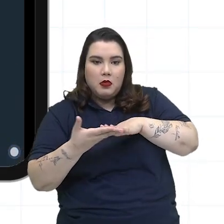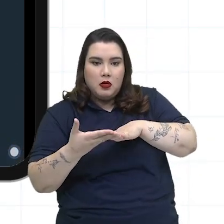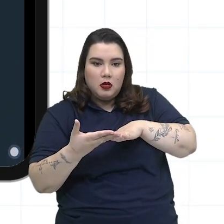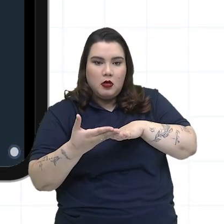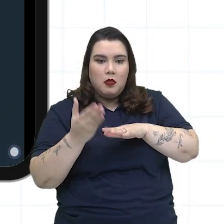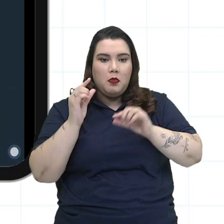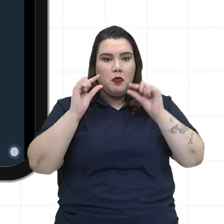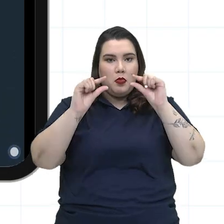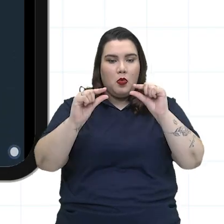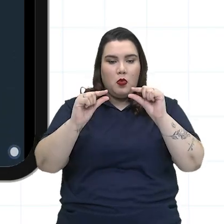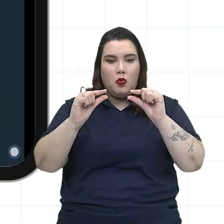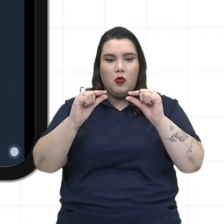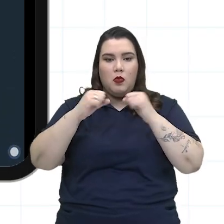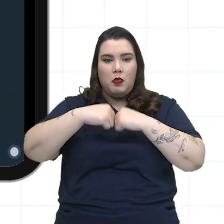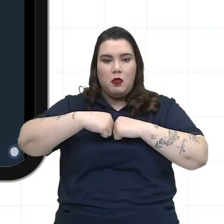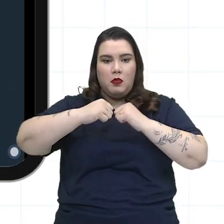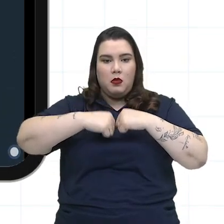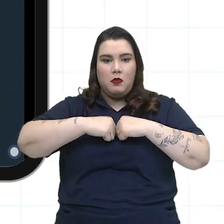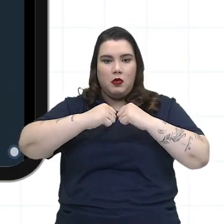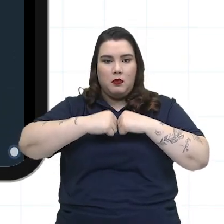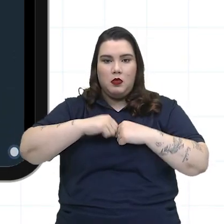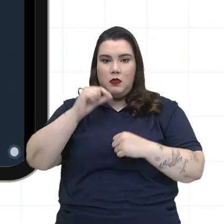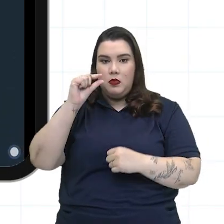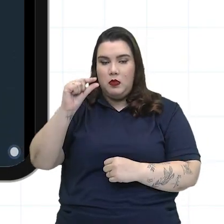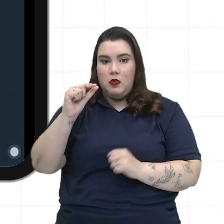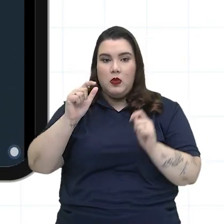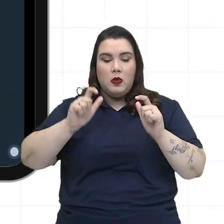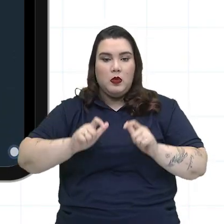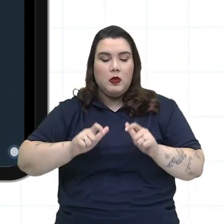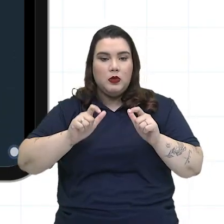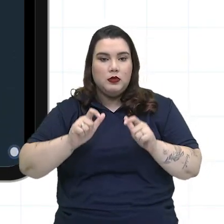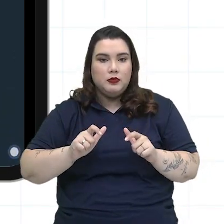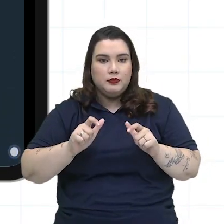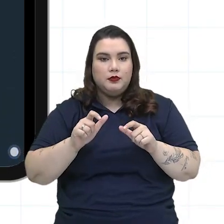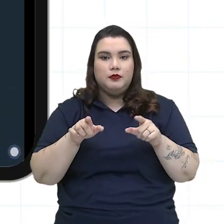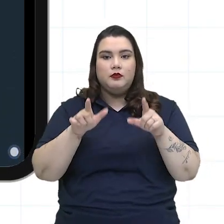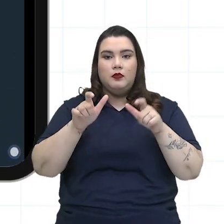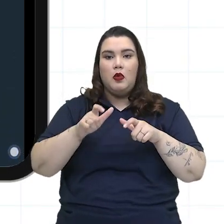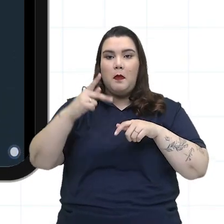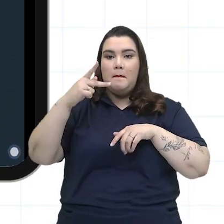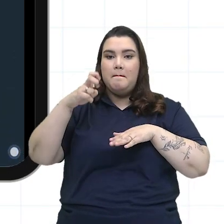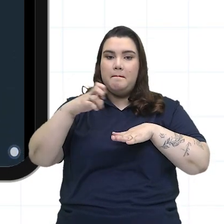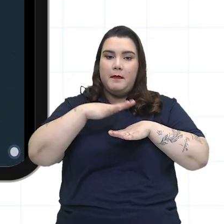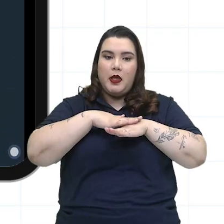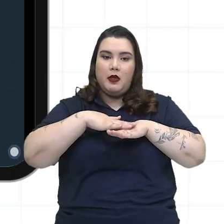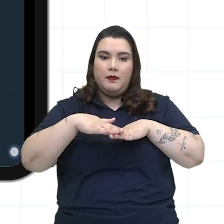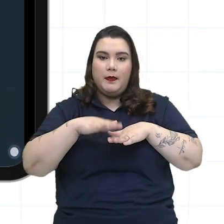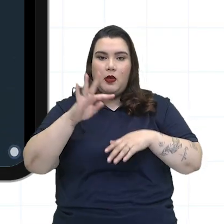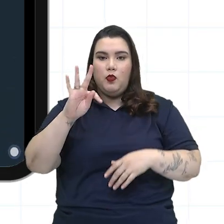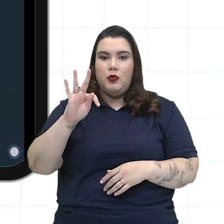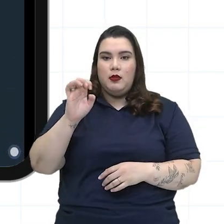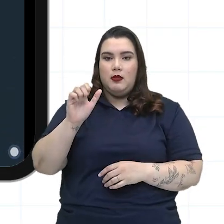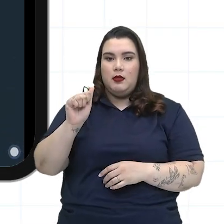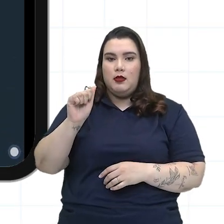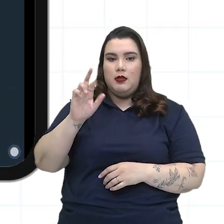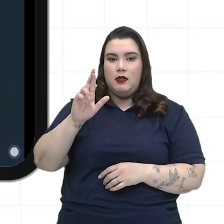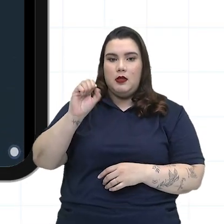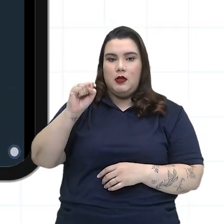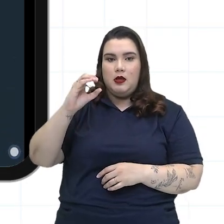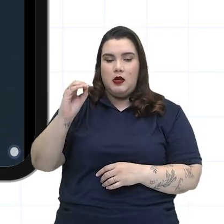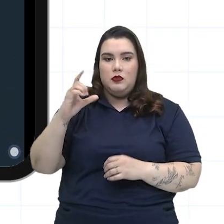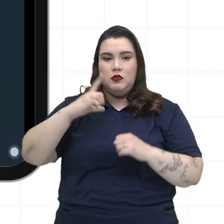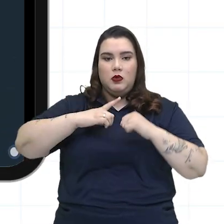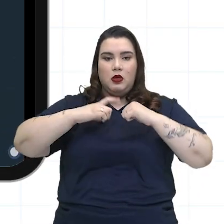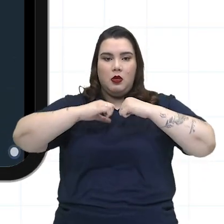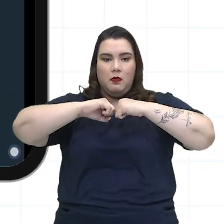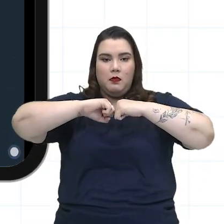com pouca mobilidade, que estão aonde? No nosso pé, certo?